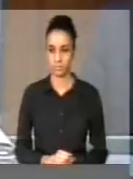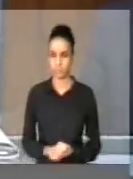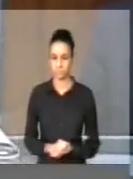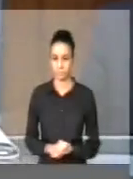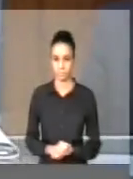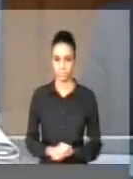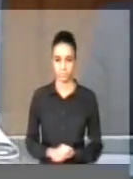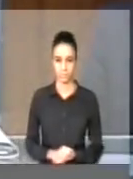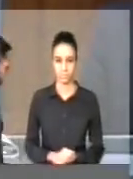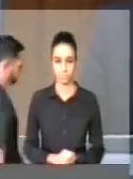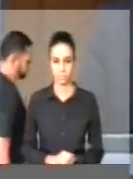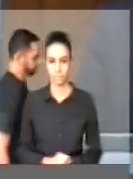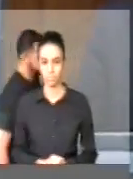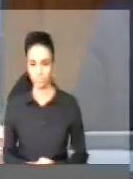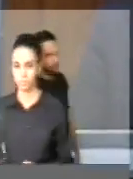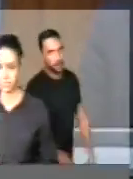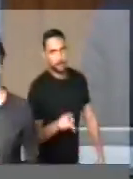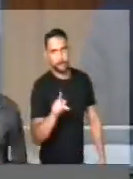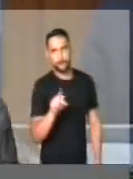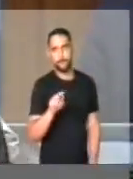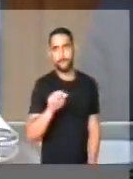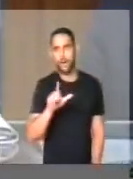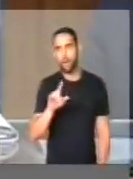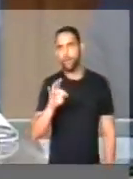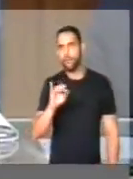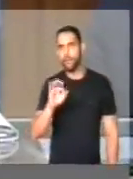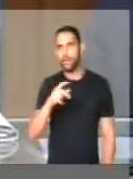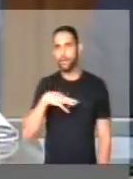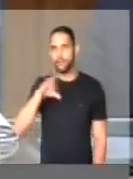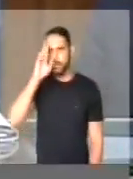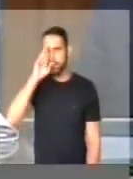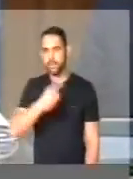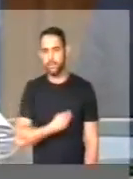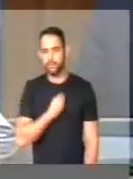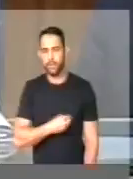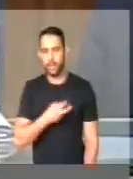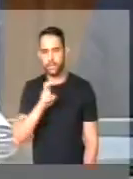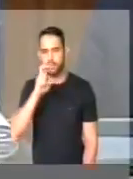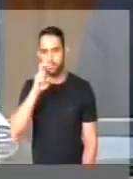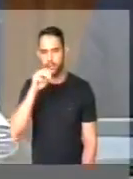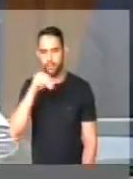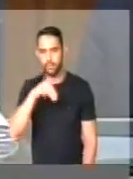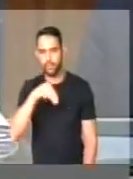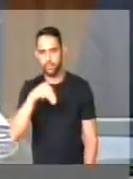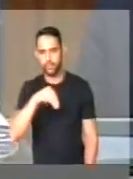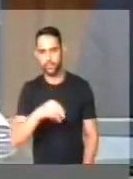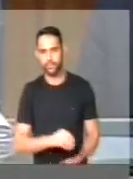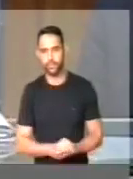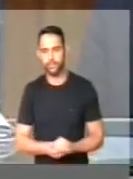Paulo Folheto, do PSB do Espírito Santo. Vossa Excelência disporá de até 5 minutos.